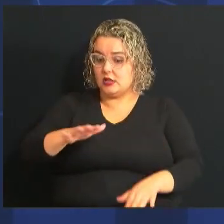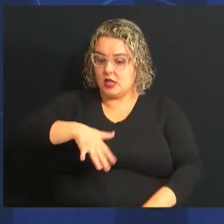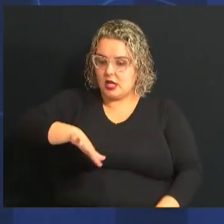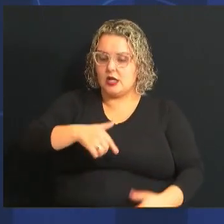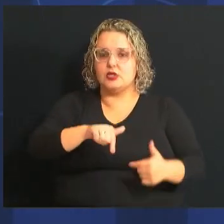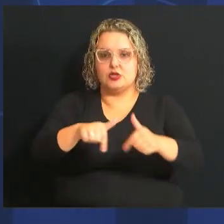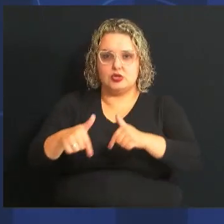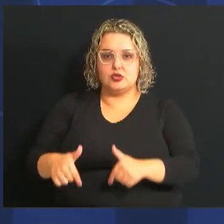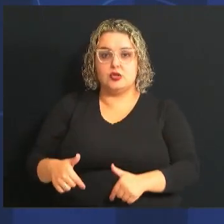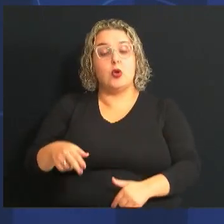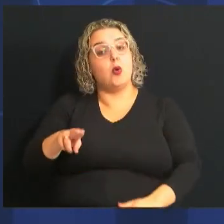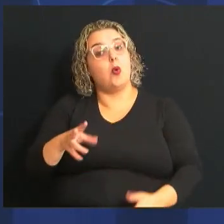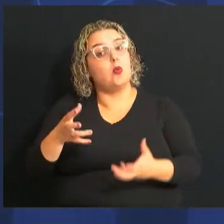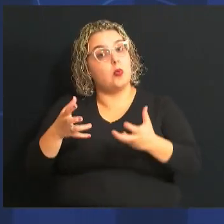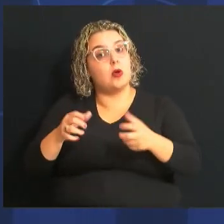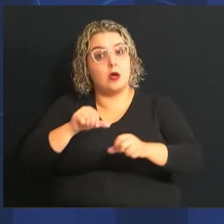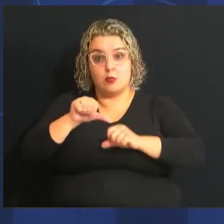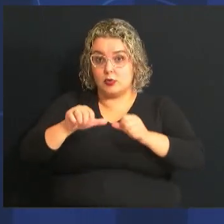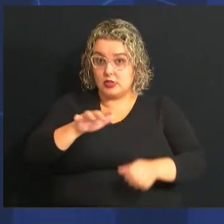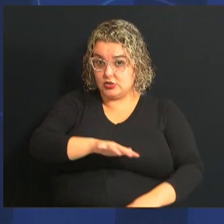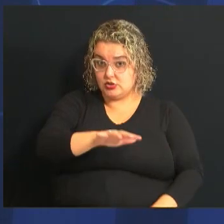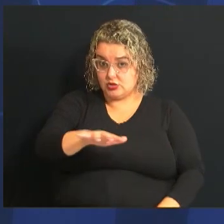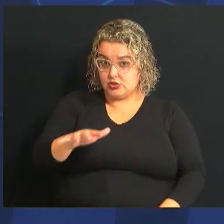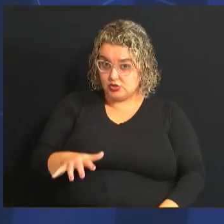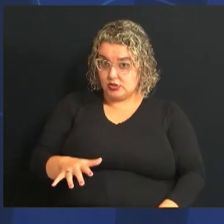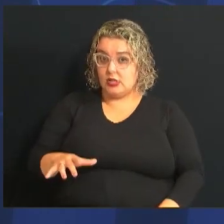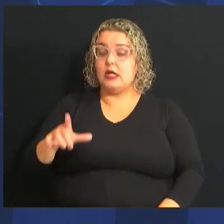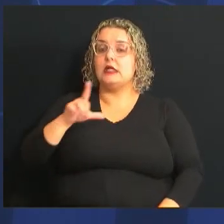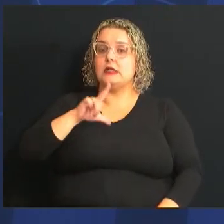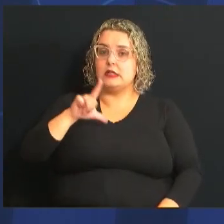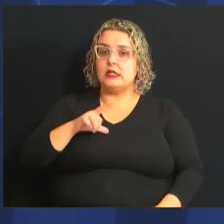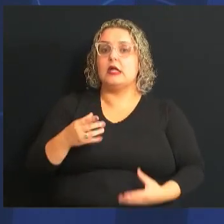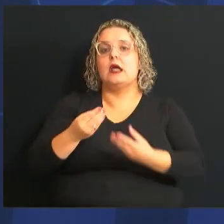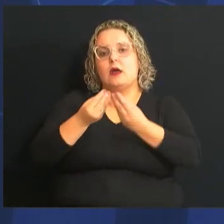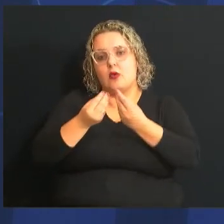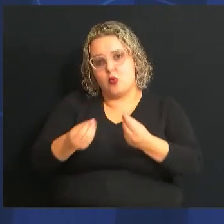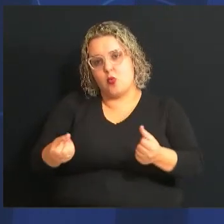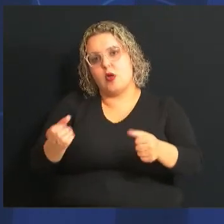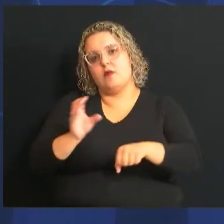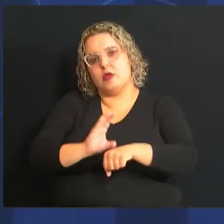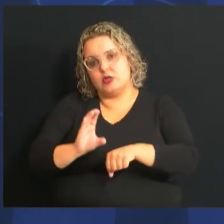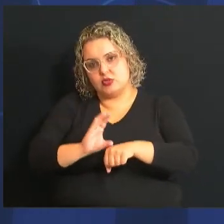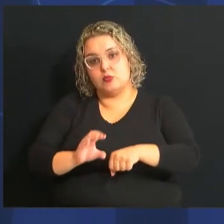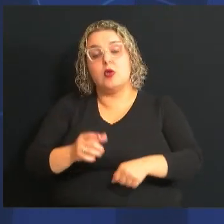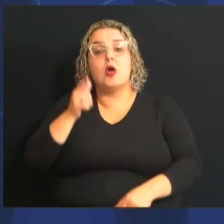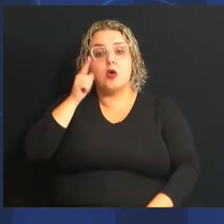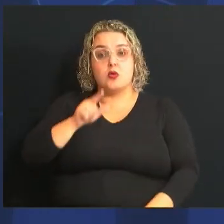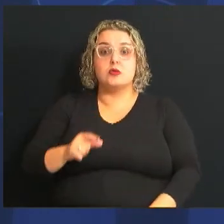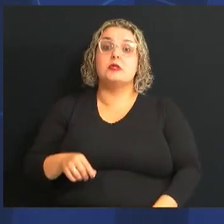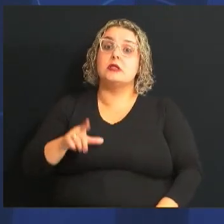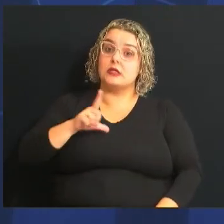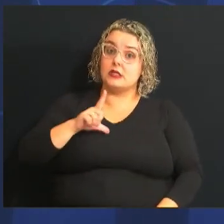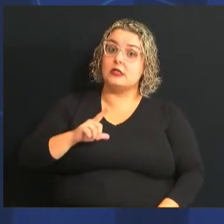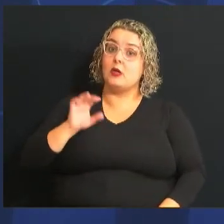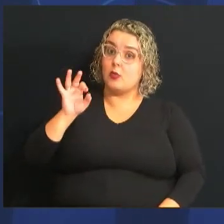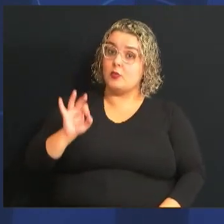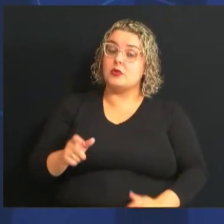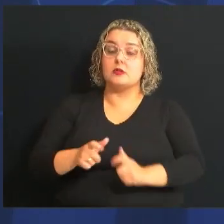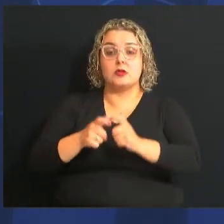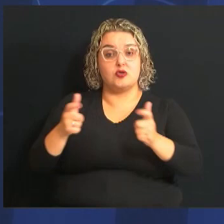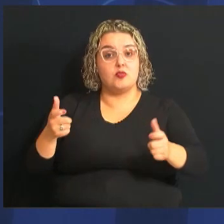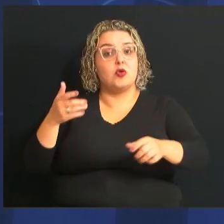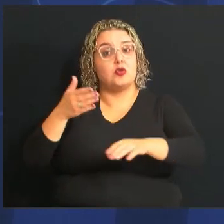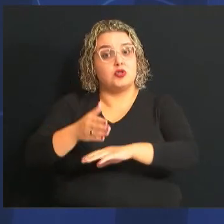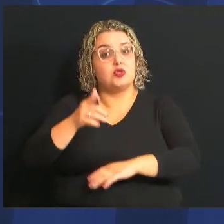ou você que quer mudar de área, esteja qualificado para você poder concorrer e ter mais chance de conseguir, então,